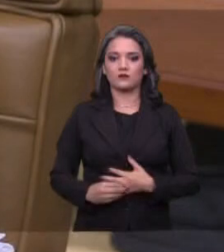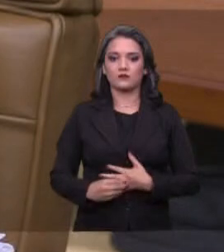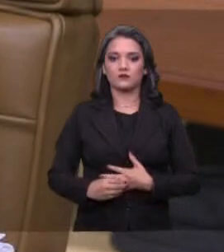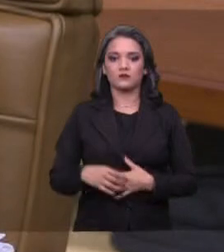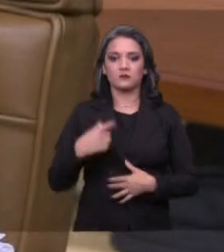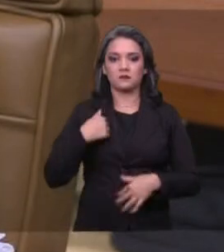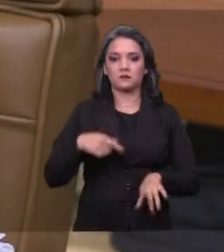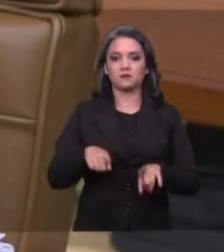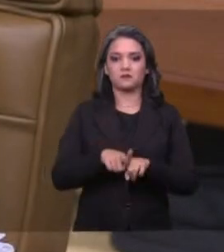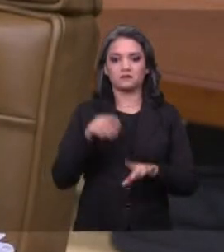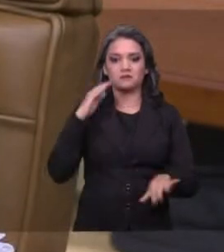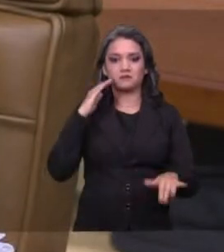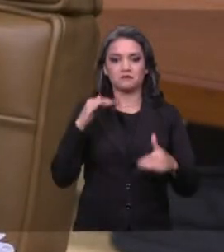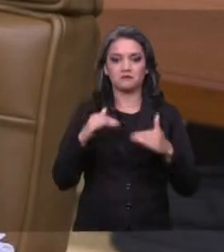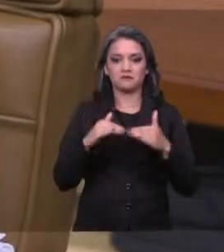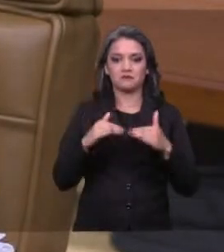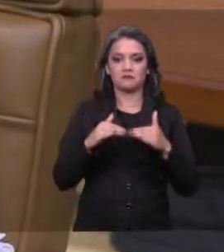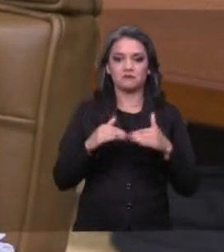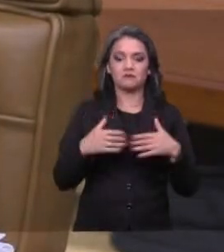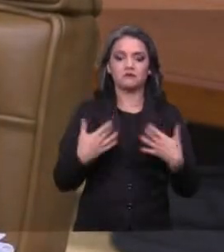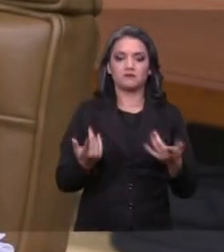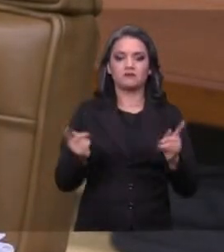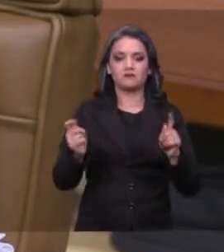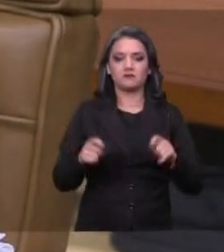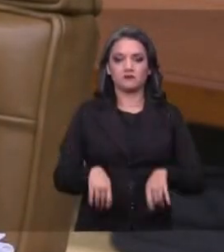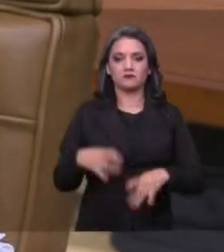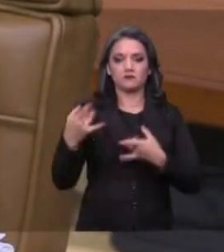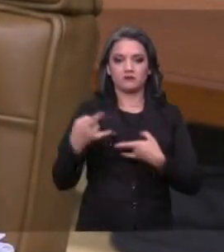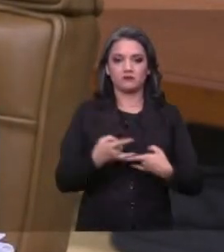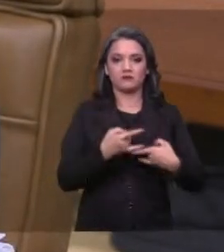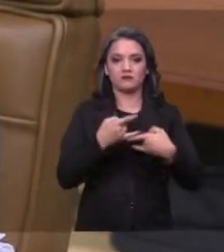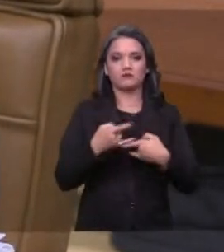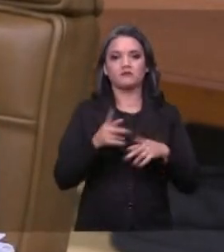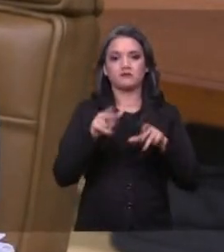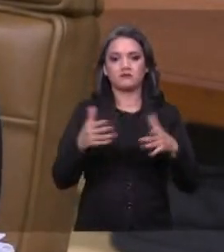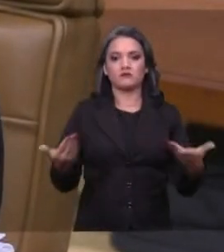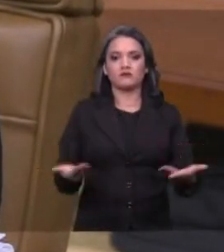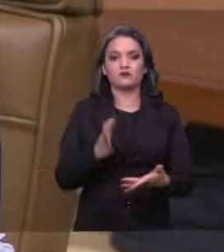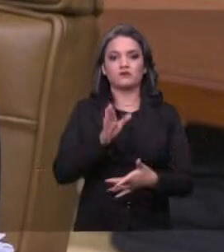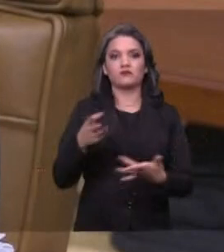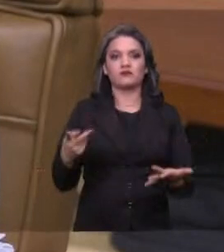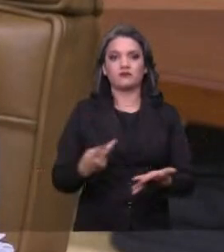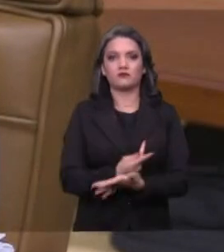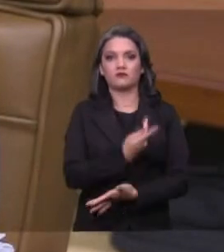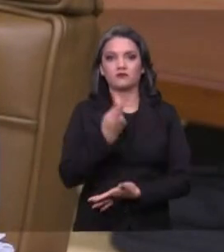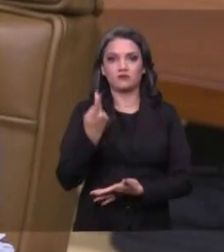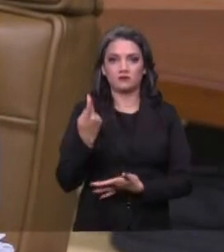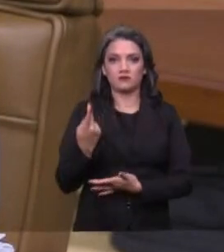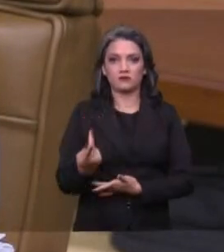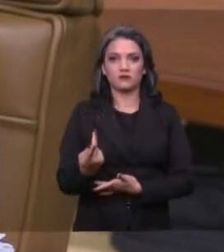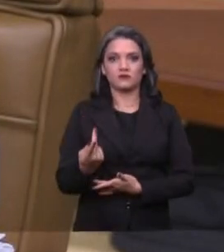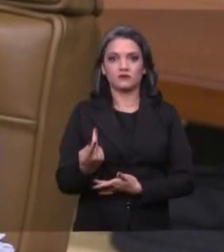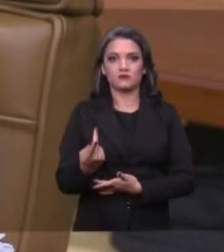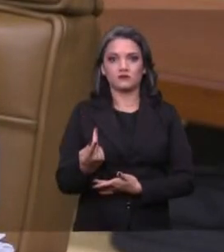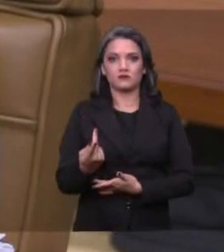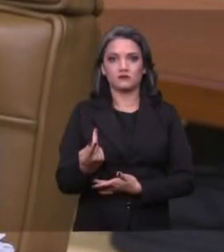admitindo a possibilidade de videoconferência, como hoje já se faz no caso